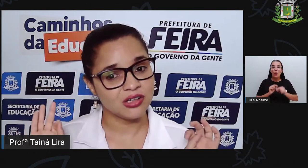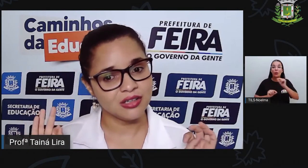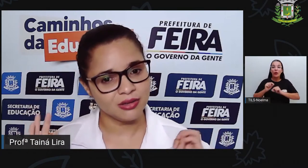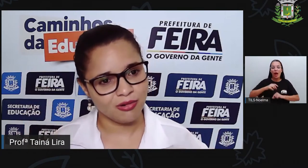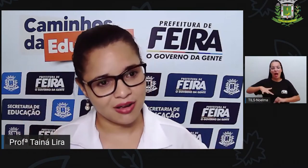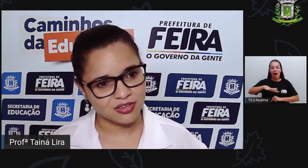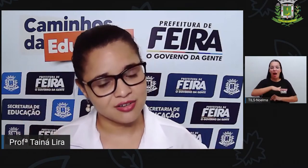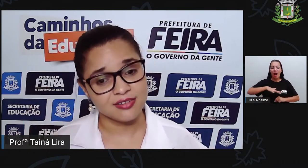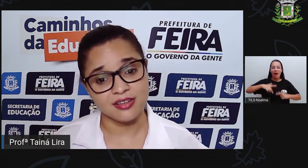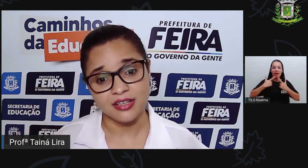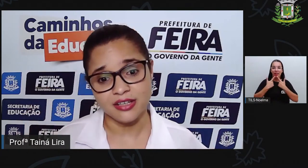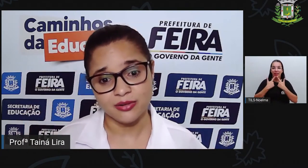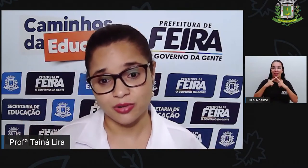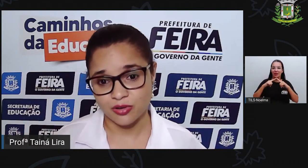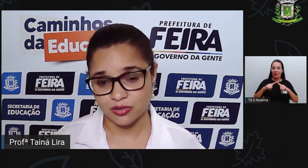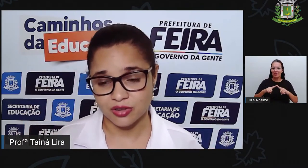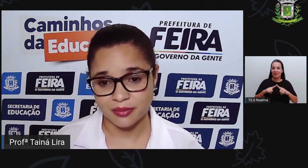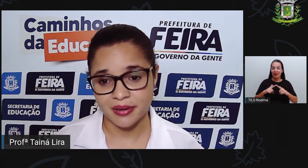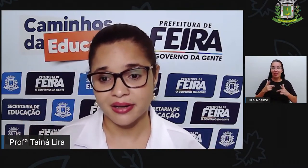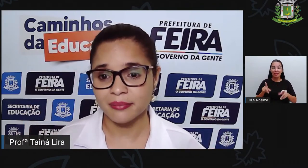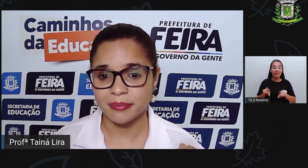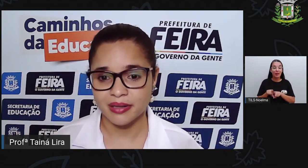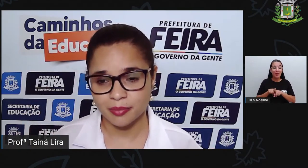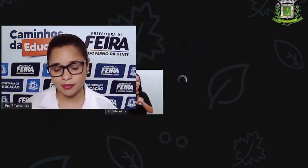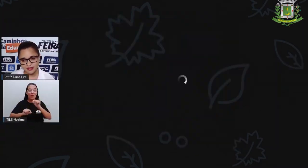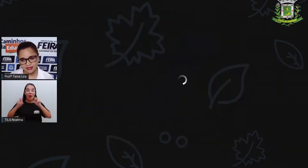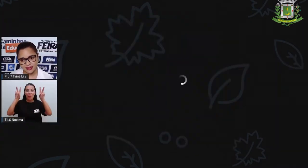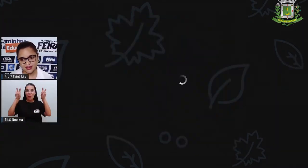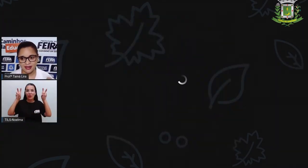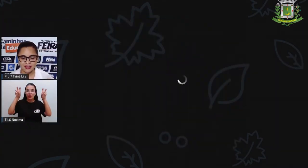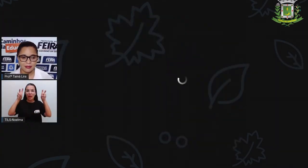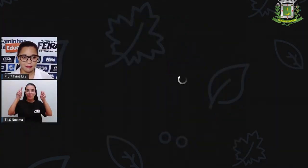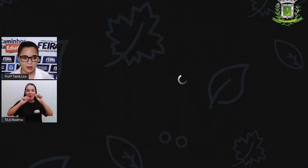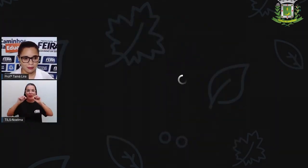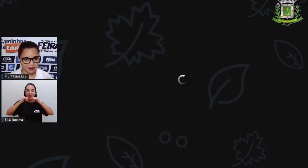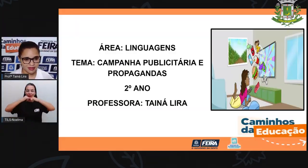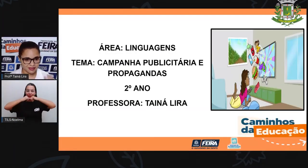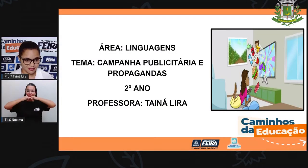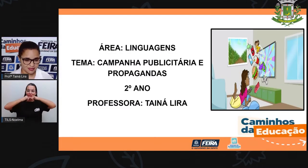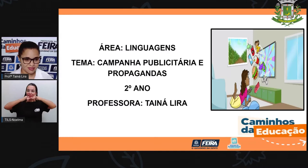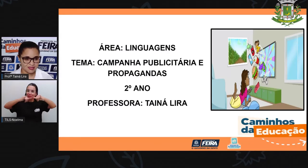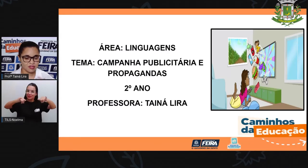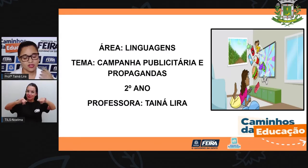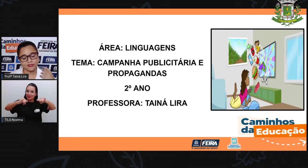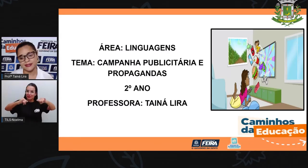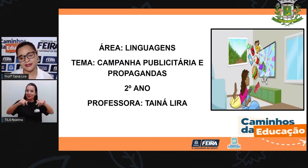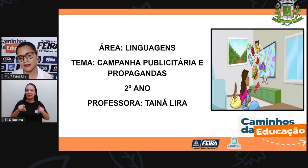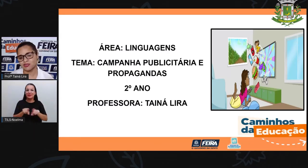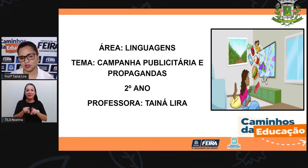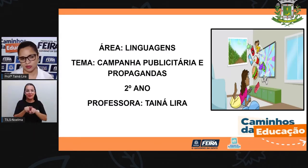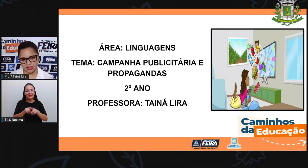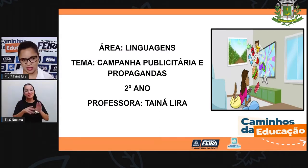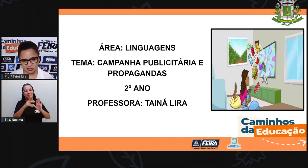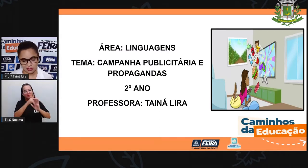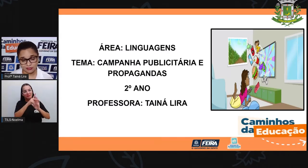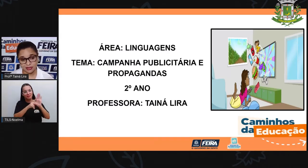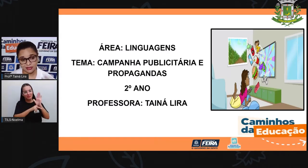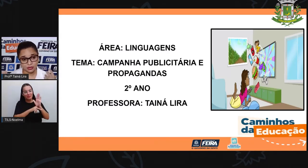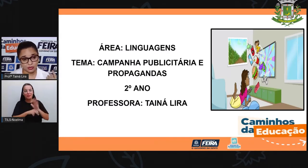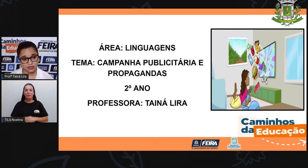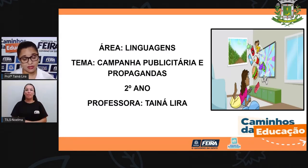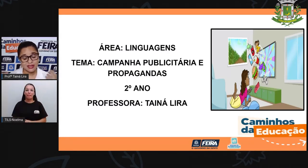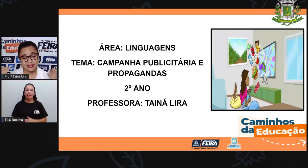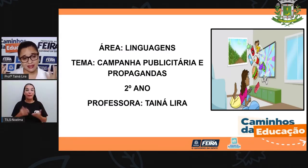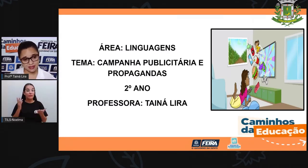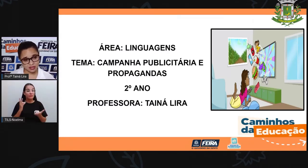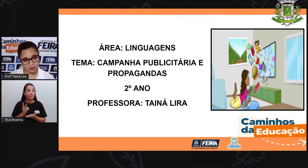de linguagens e o nosso tema, campanha publicitária e propagandas. Então, a gente vai dar continuidade aí falando